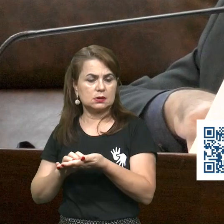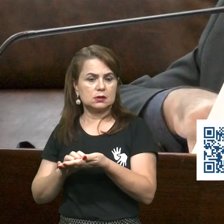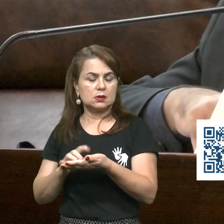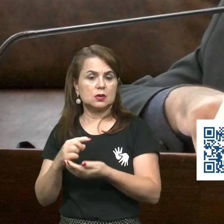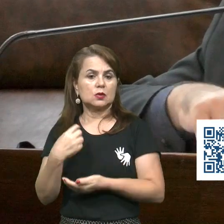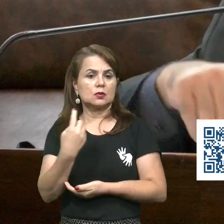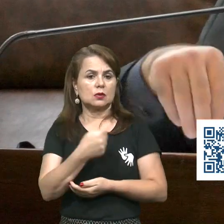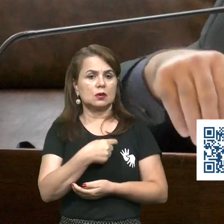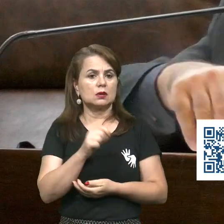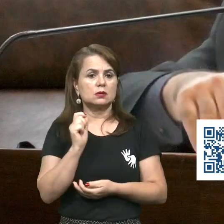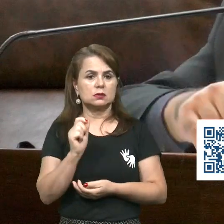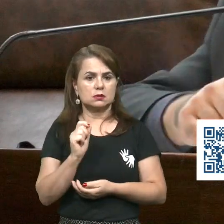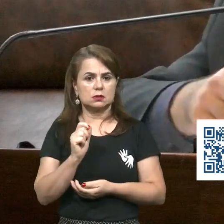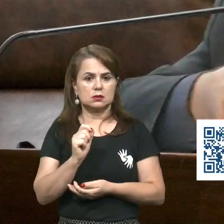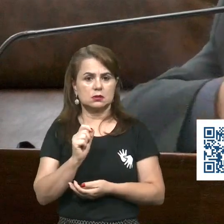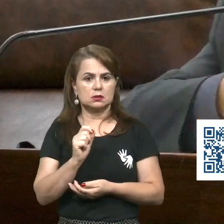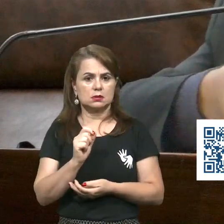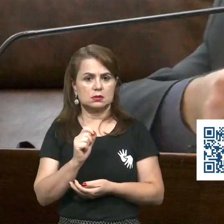gente